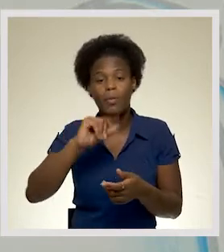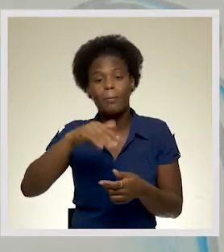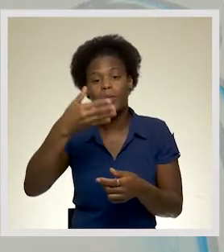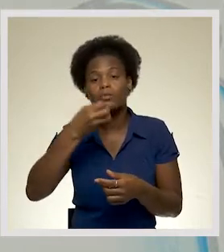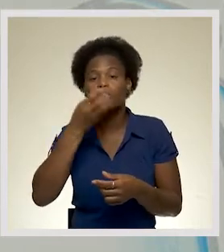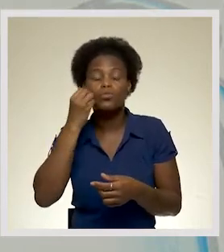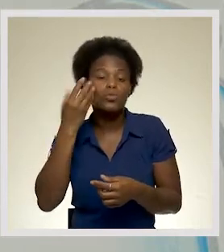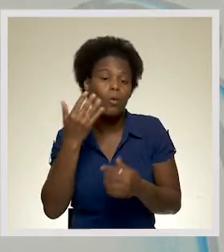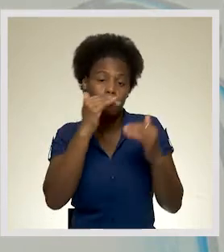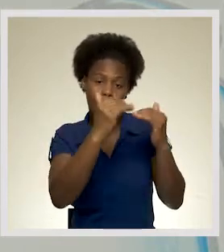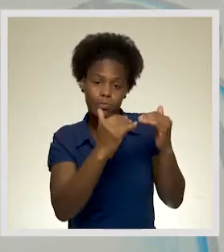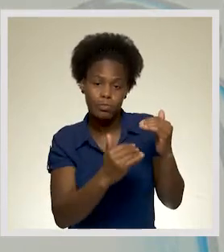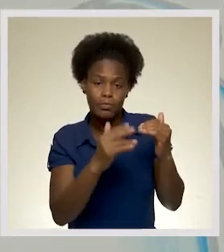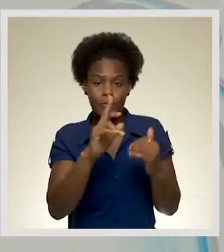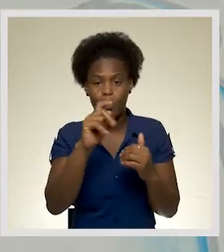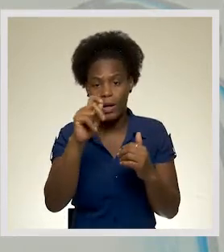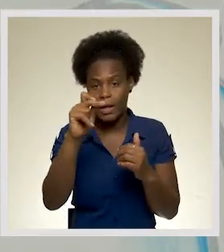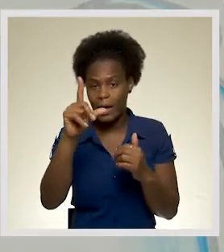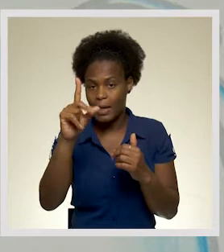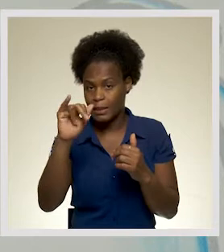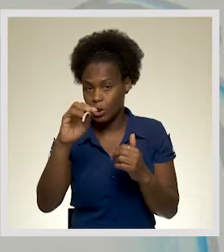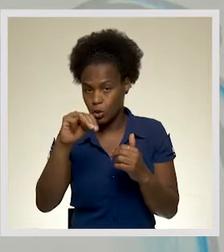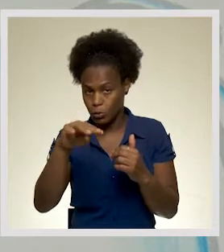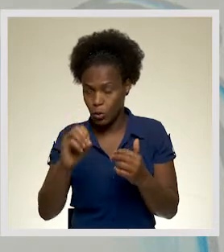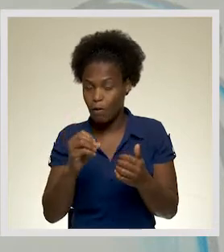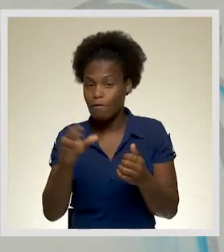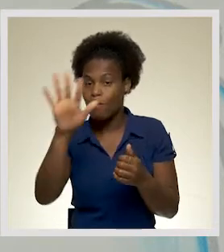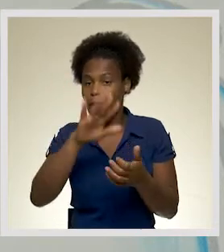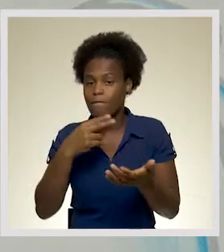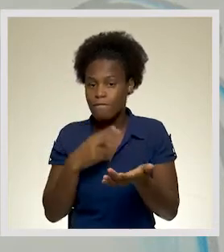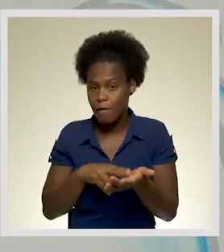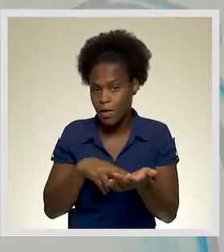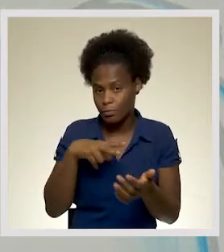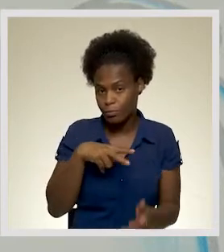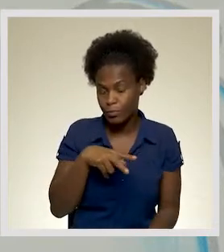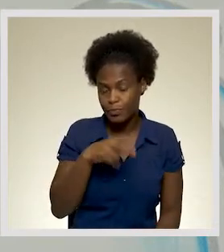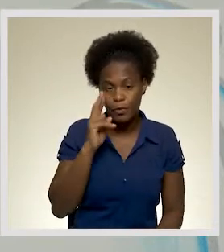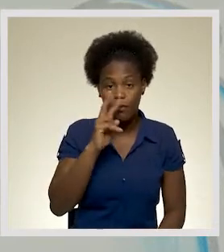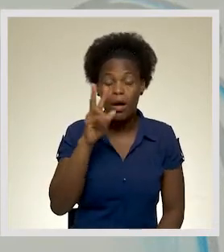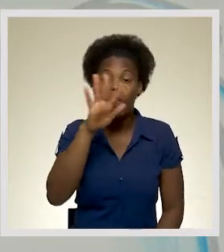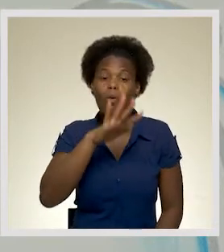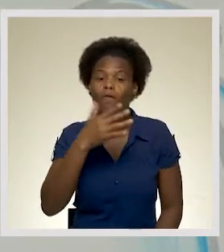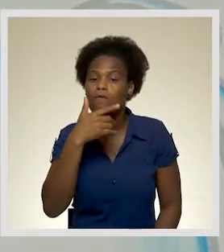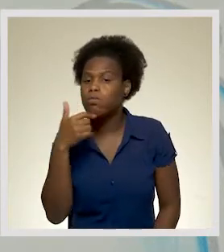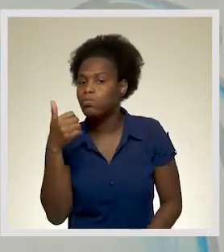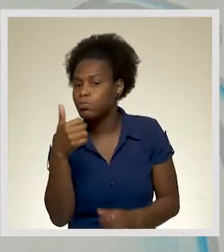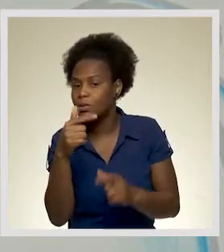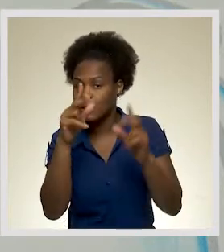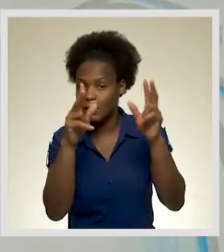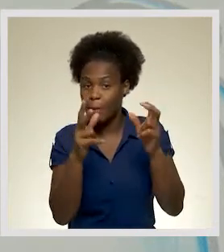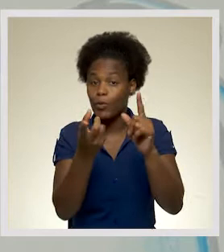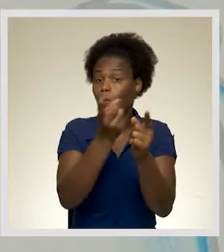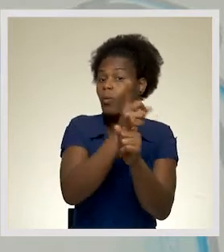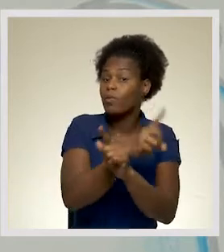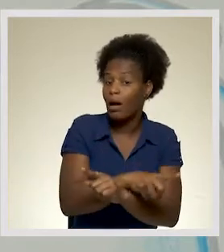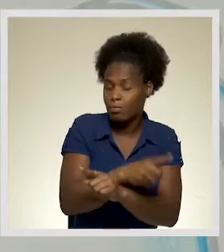características do realismo. Nós vimos que o realismo é uma estética que está em oposição